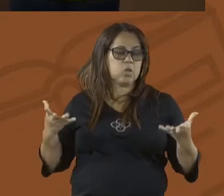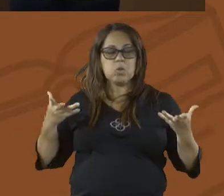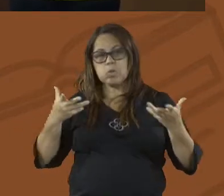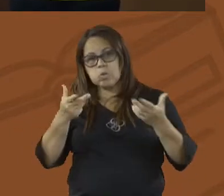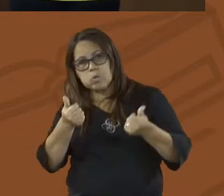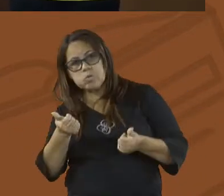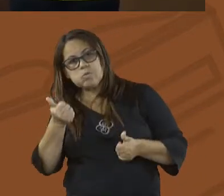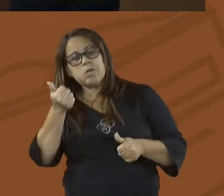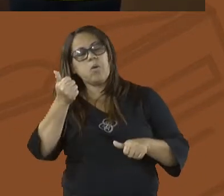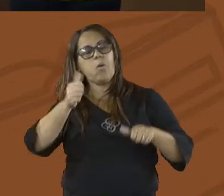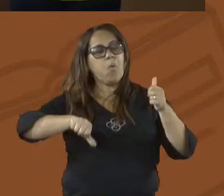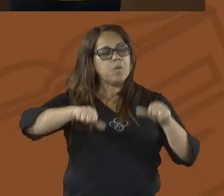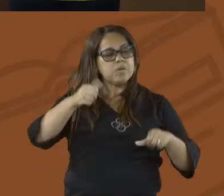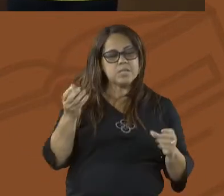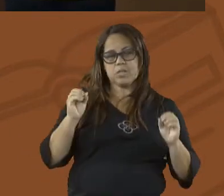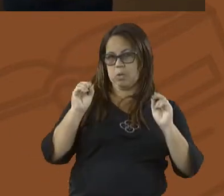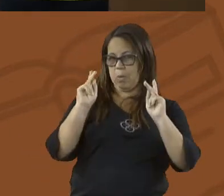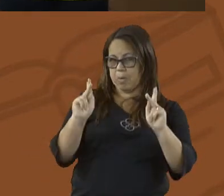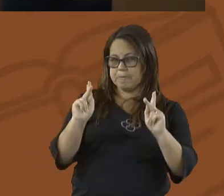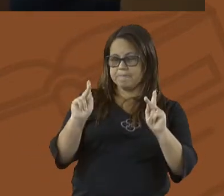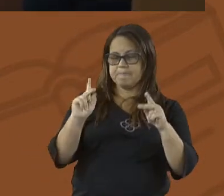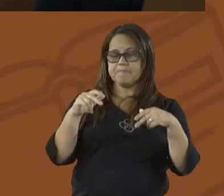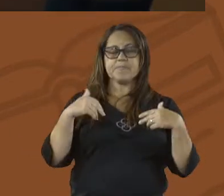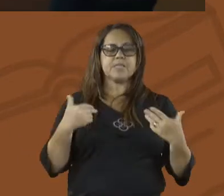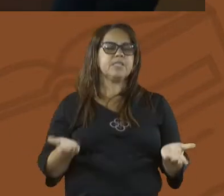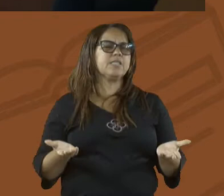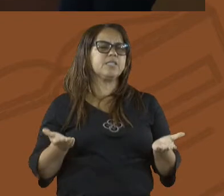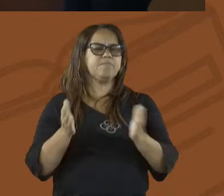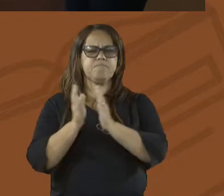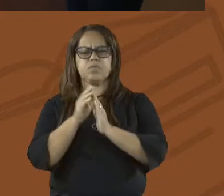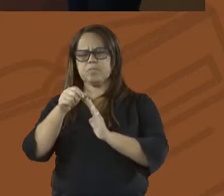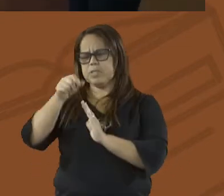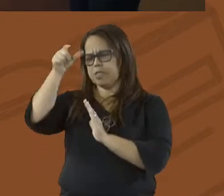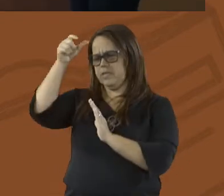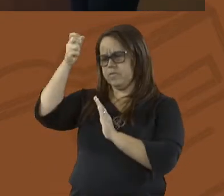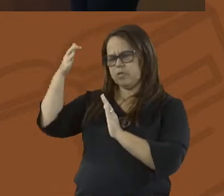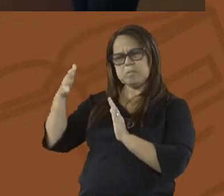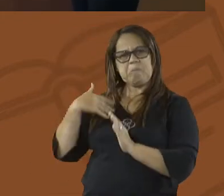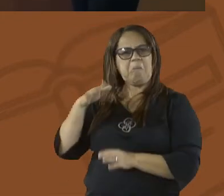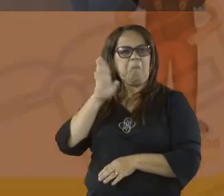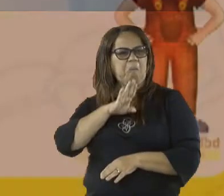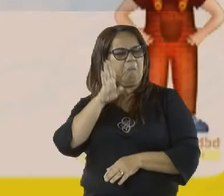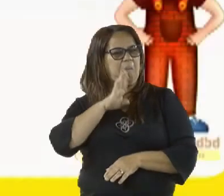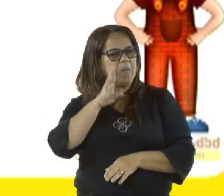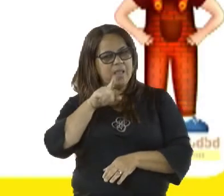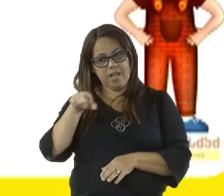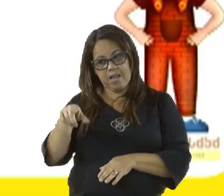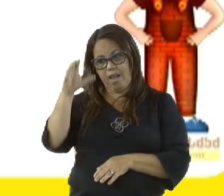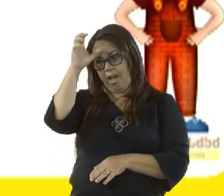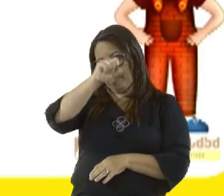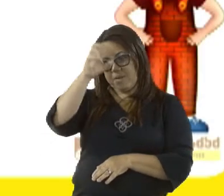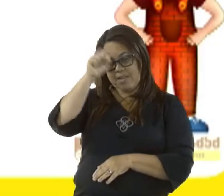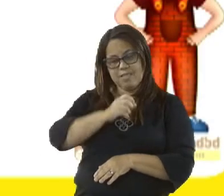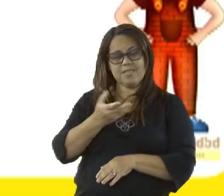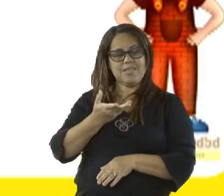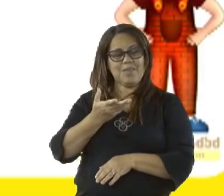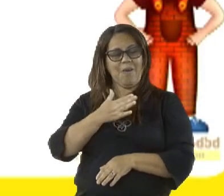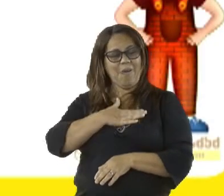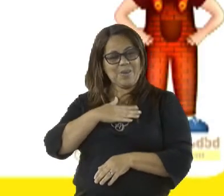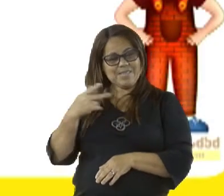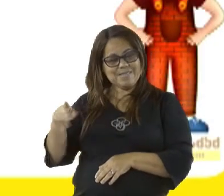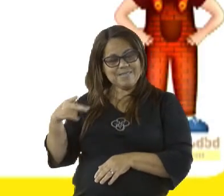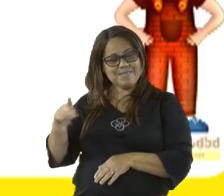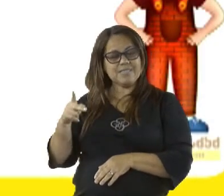qualidades diferentes, certo, gente? Então, ó, o Chaminazinho até trouxe aí, ó, falou que legal, a Joaninha aprendeu a se amar do jeitinho que é.